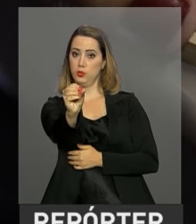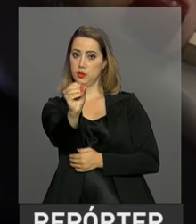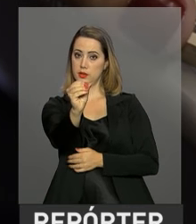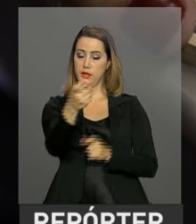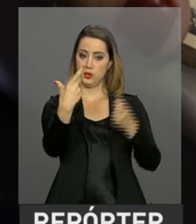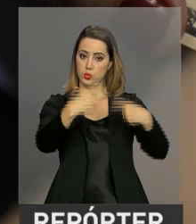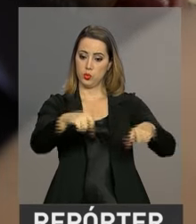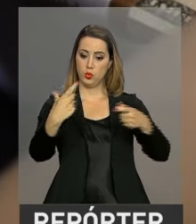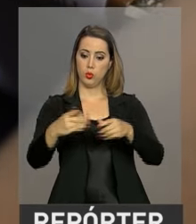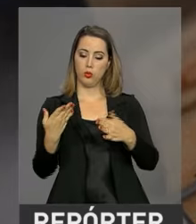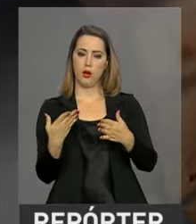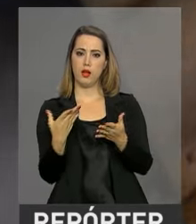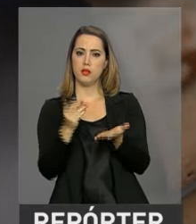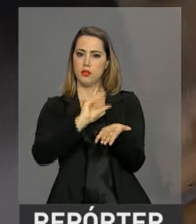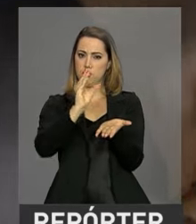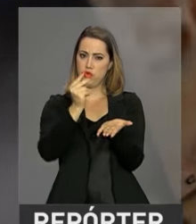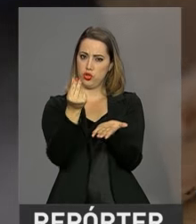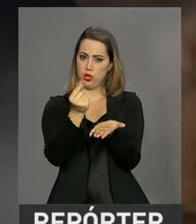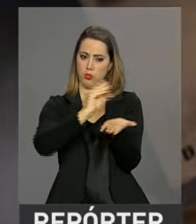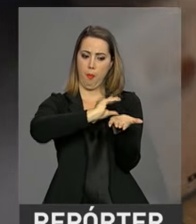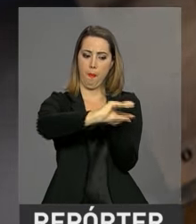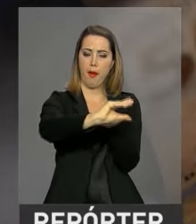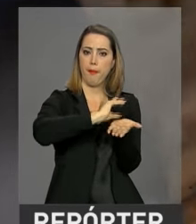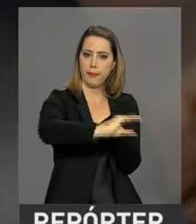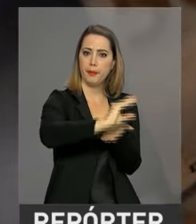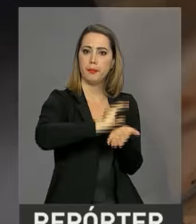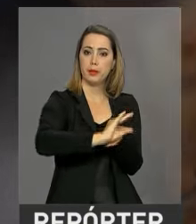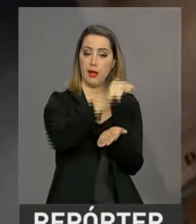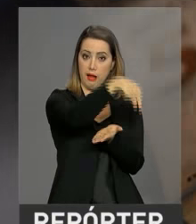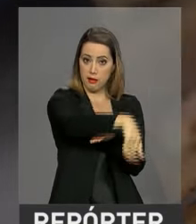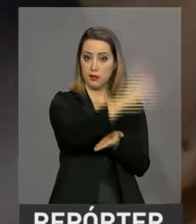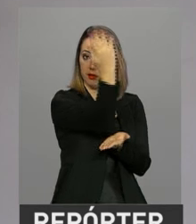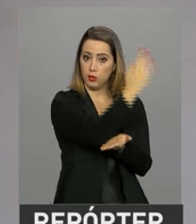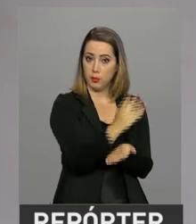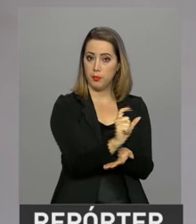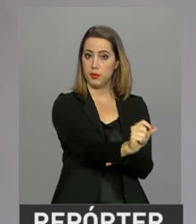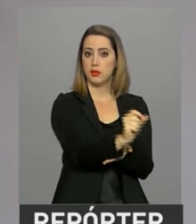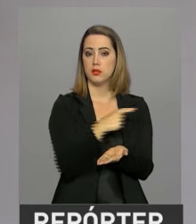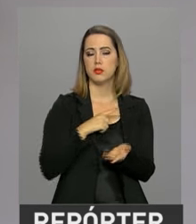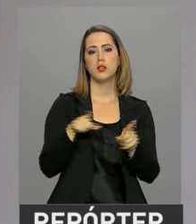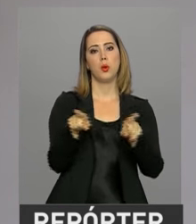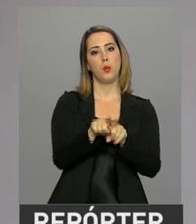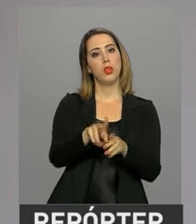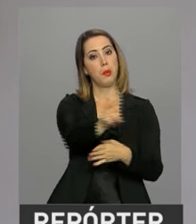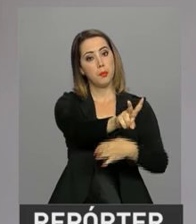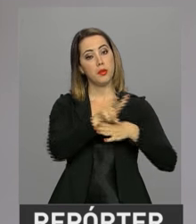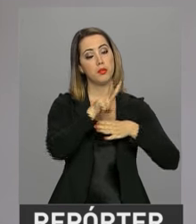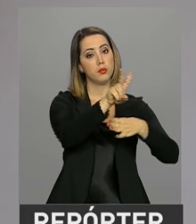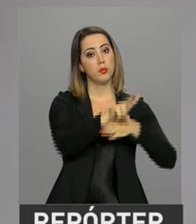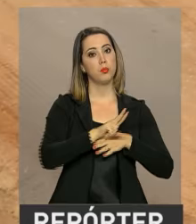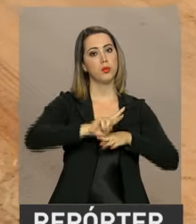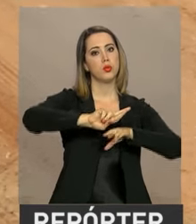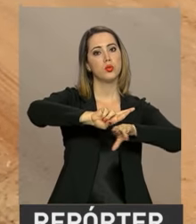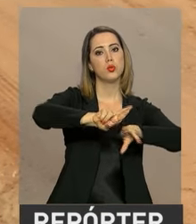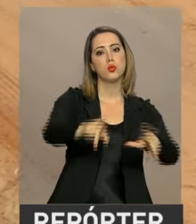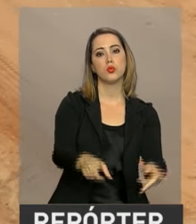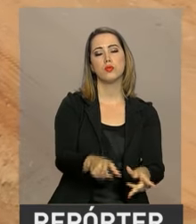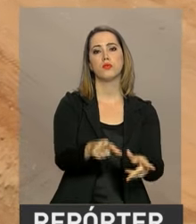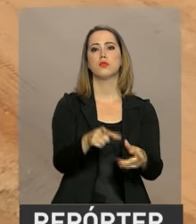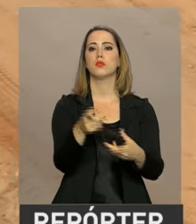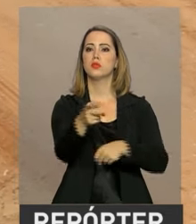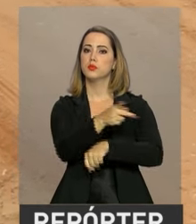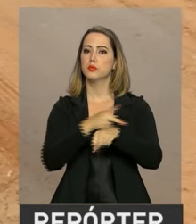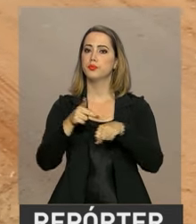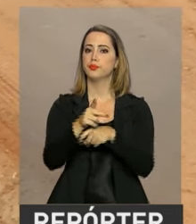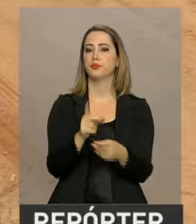direto em 2015. O país está ainda entre os que mais acessam empréstimos e financiamentos externos para o